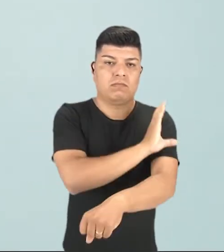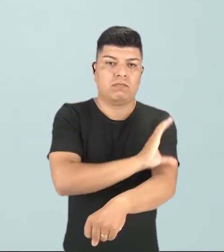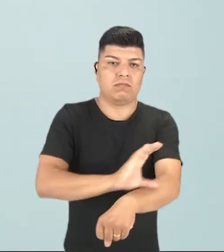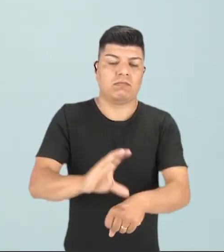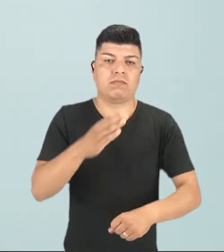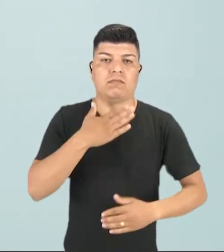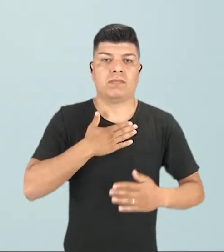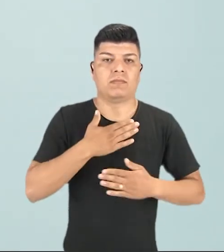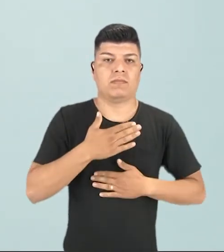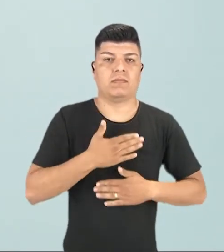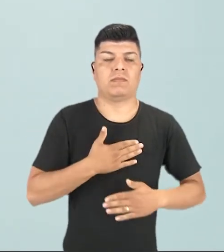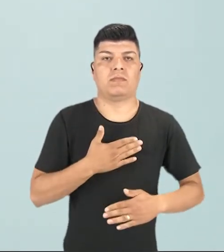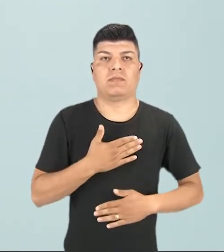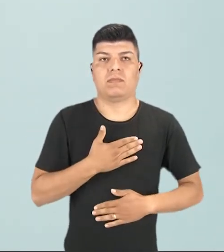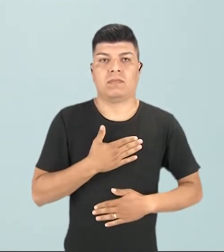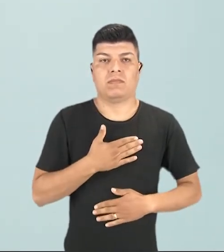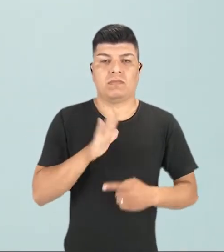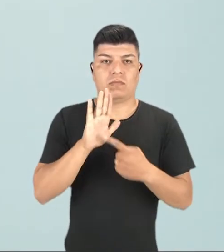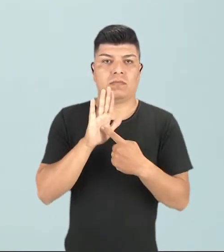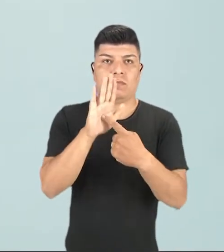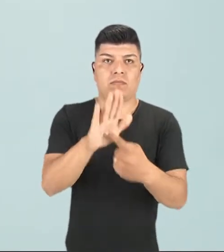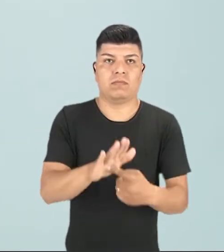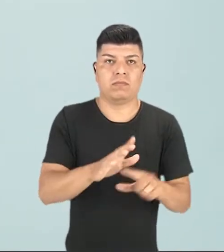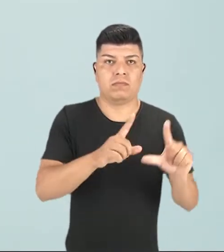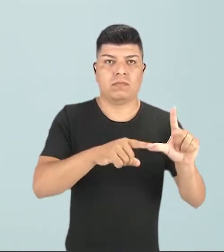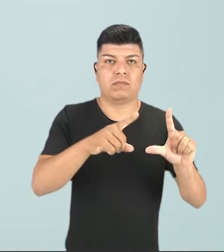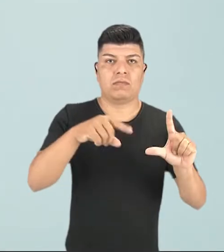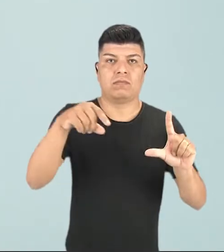corpo. E aqui eu trouxe um gráfico